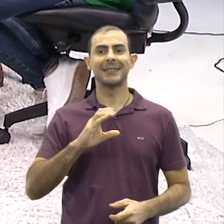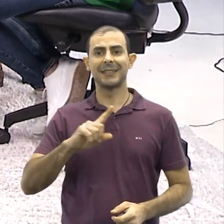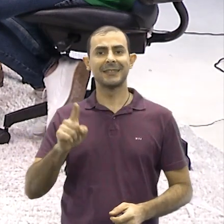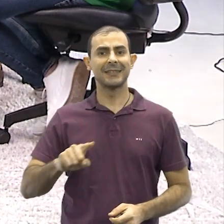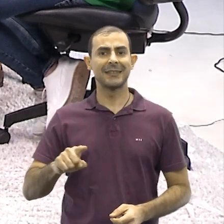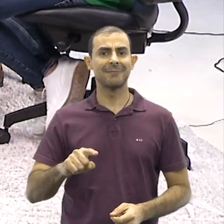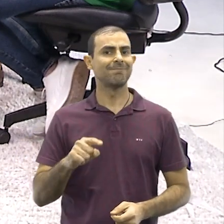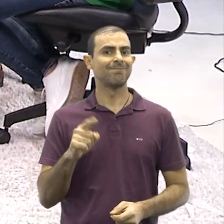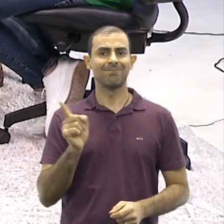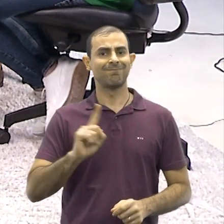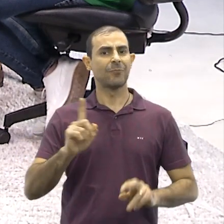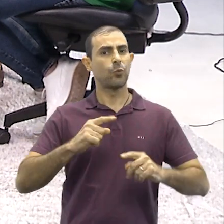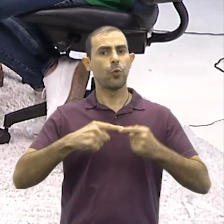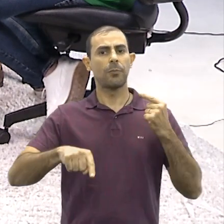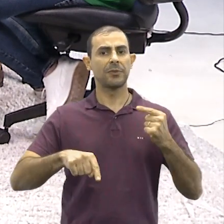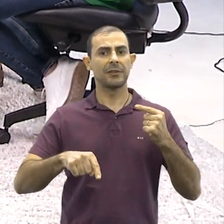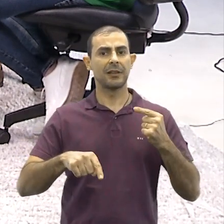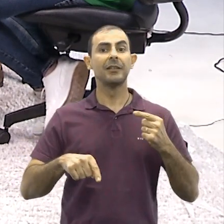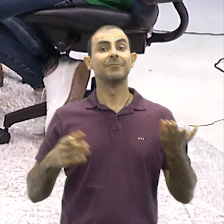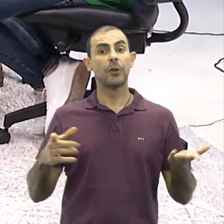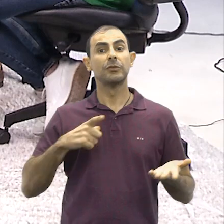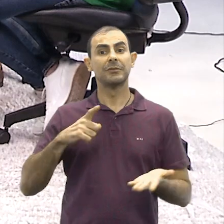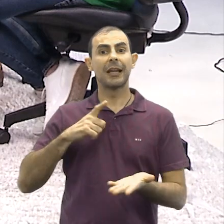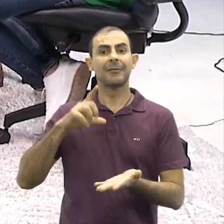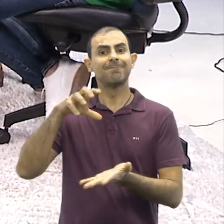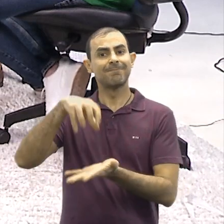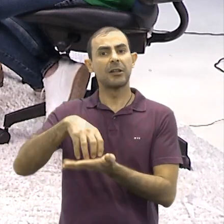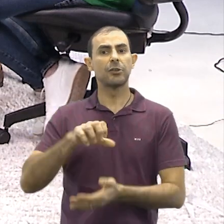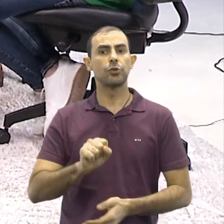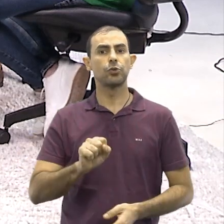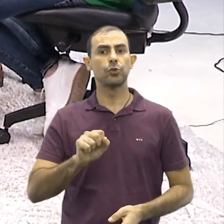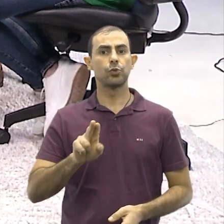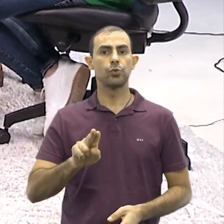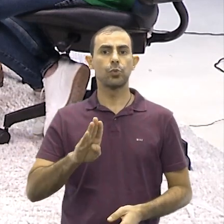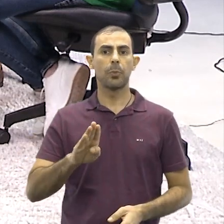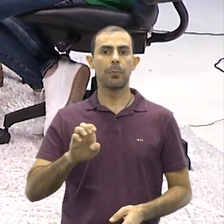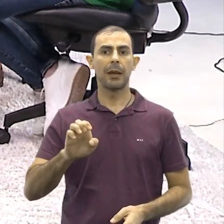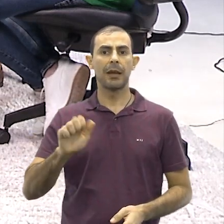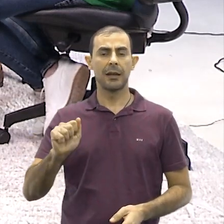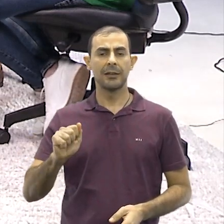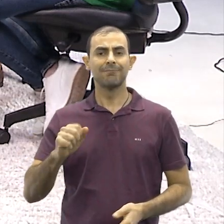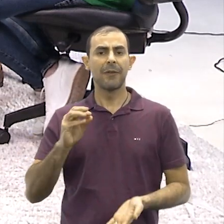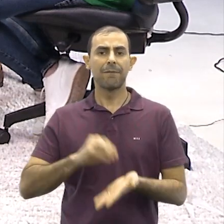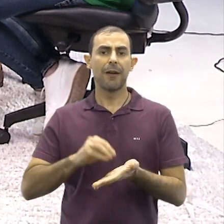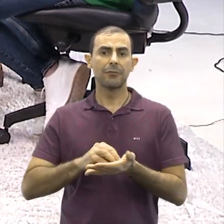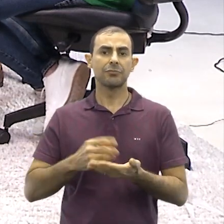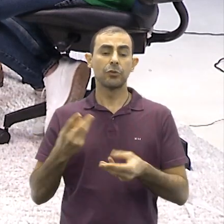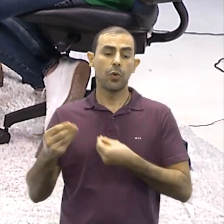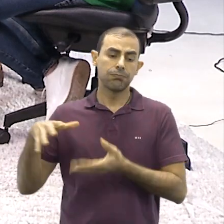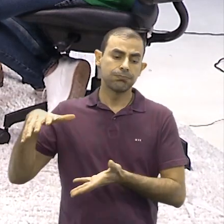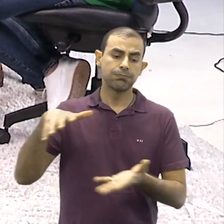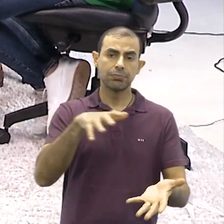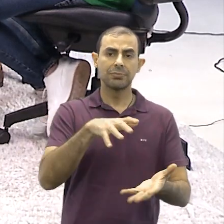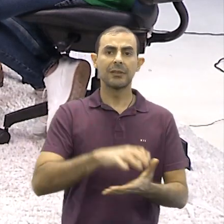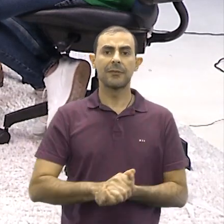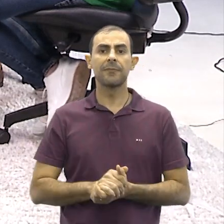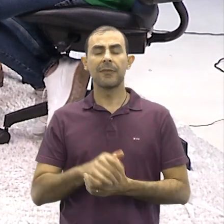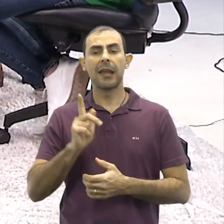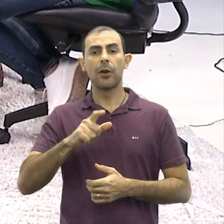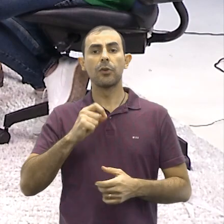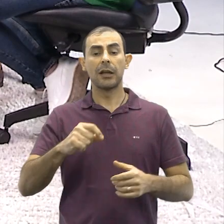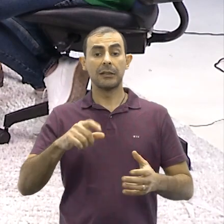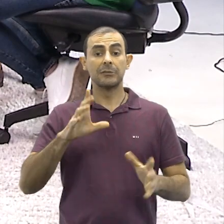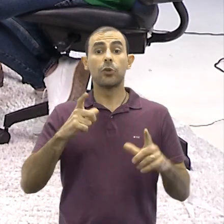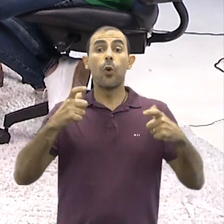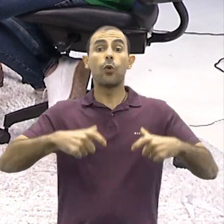específico, a SUBEA não tem estrutura. E nós estamos nessa boa briga para criar um centro de acolhimento. De novo, esse centro de acolhimento não